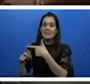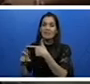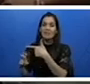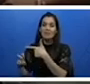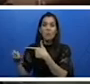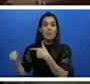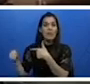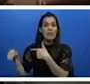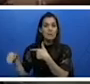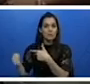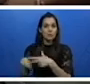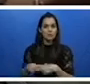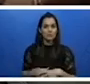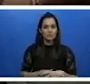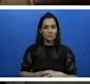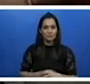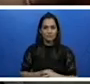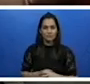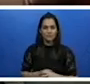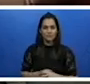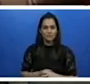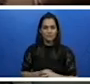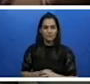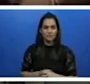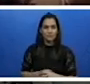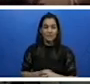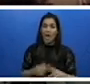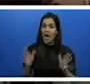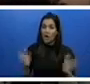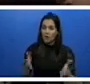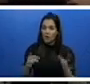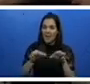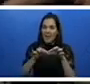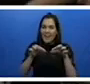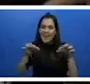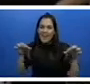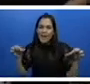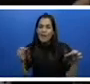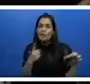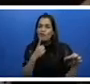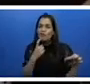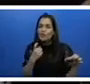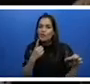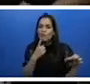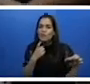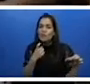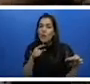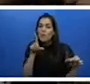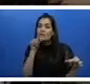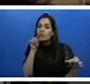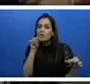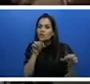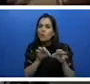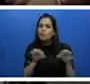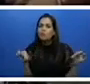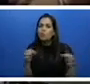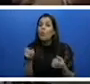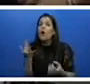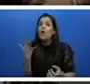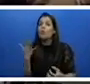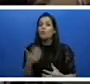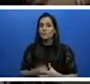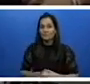75 milímetros. Registre na reta, em vermelho, o tamanho do canário. Descobrimos